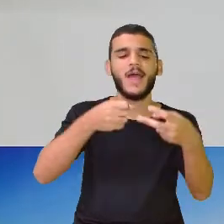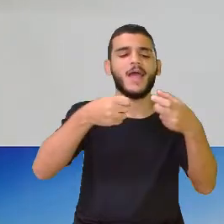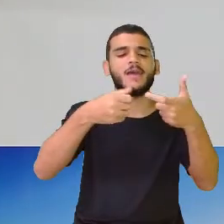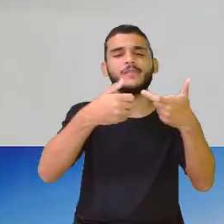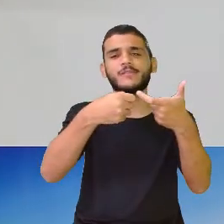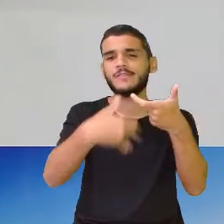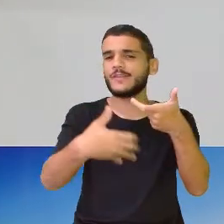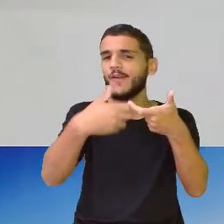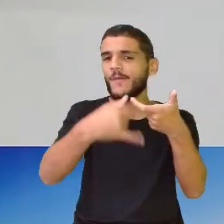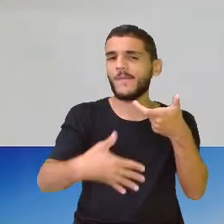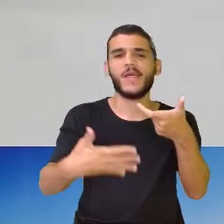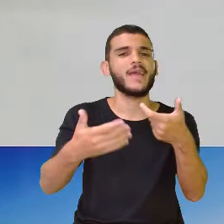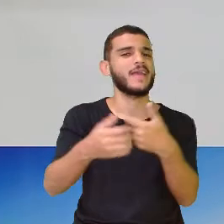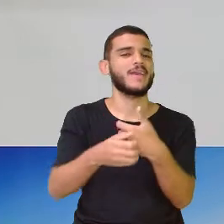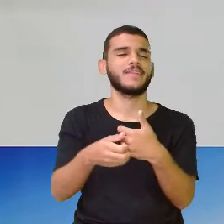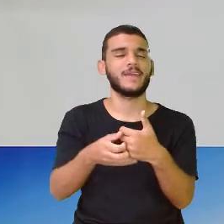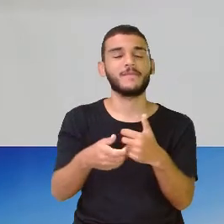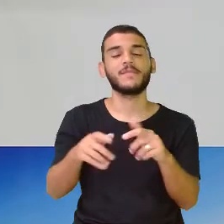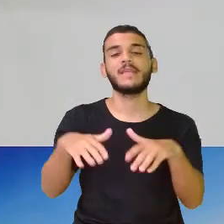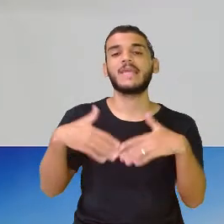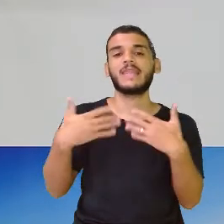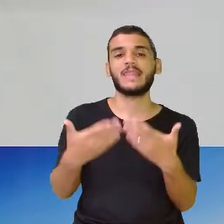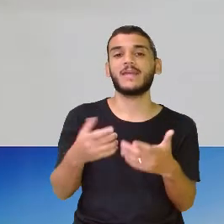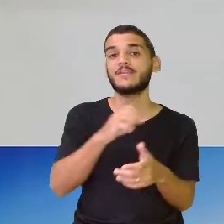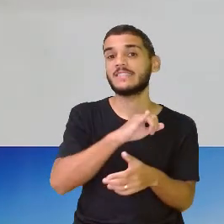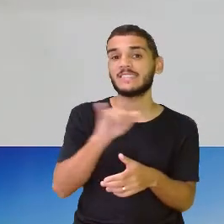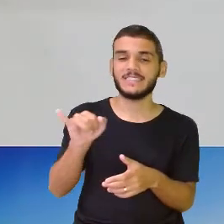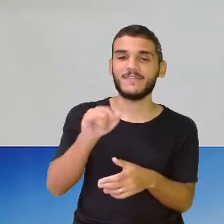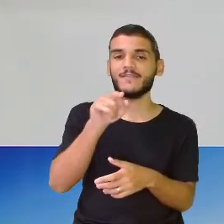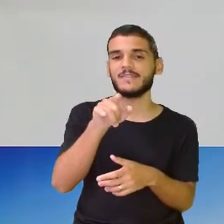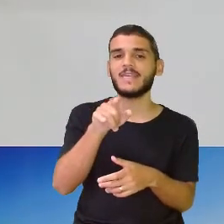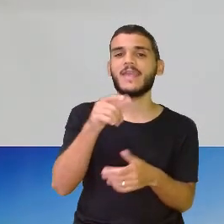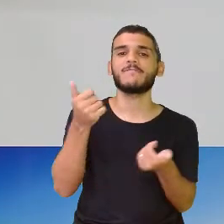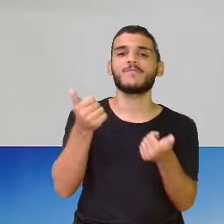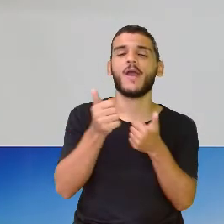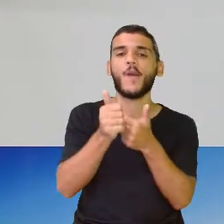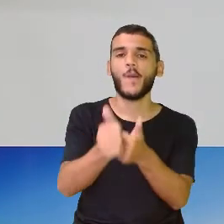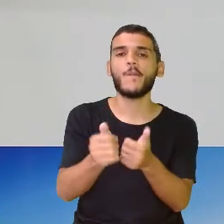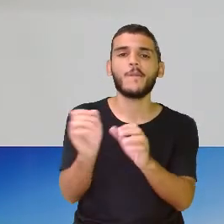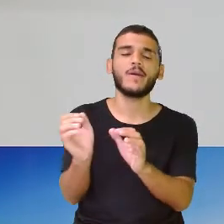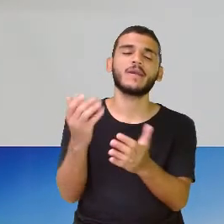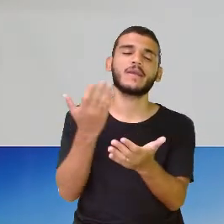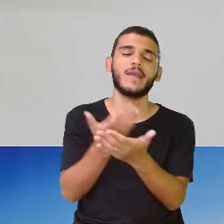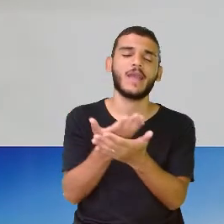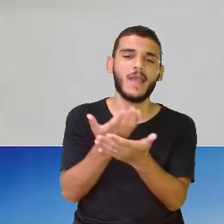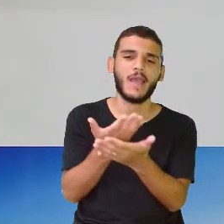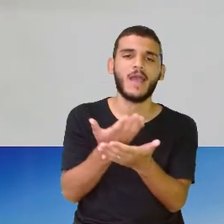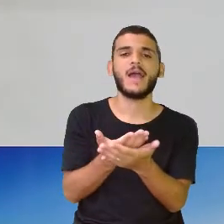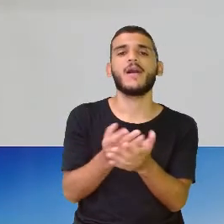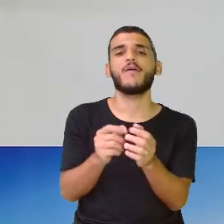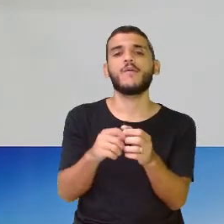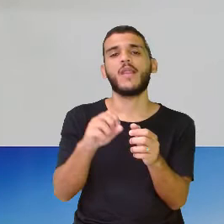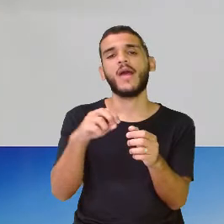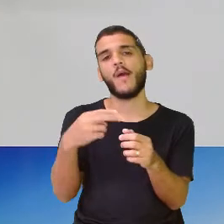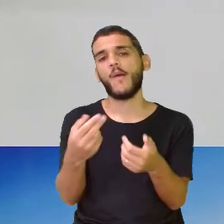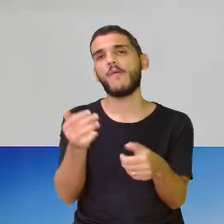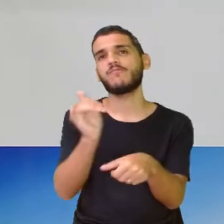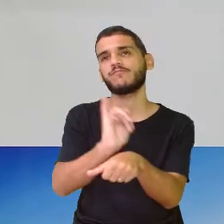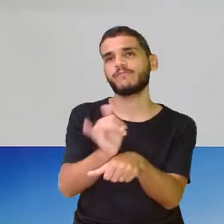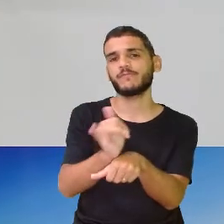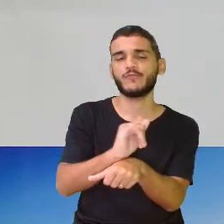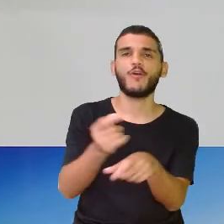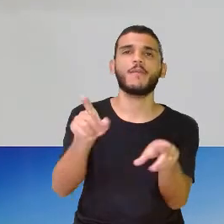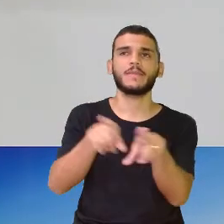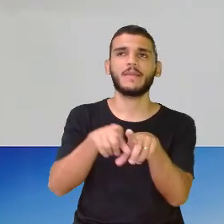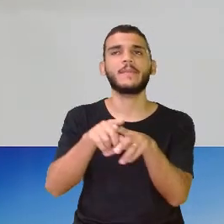aulas sabe disso. Você que está aí no chat, você que está aí assistindo pela TV ou no YouTube, sabe que nós já